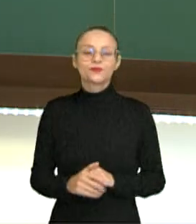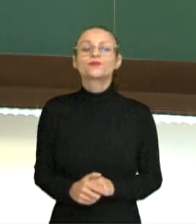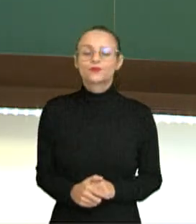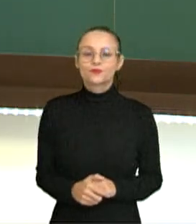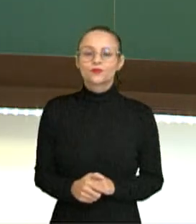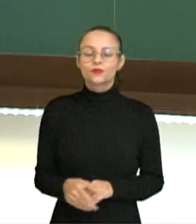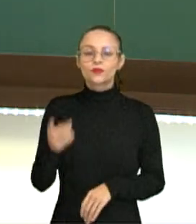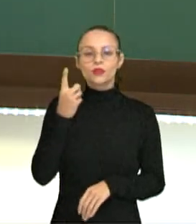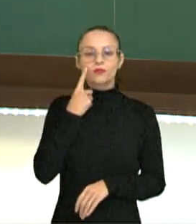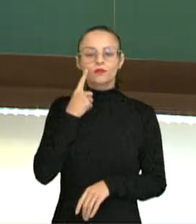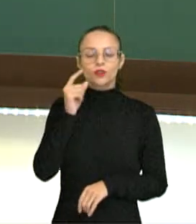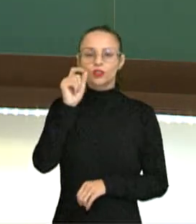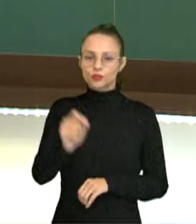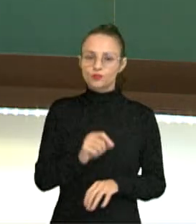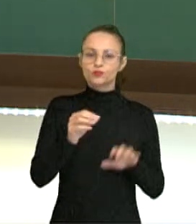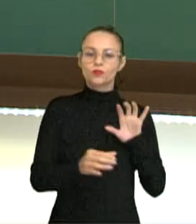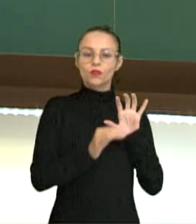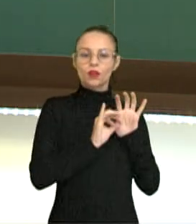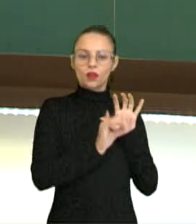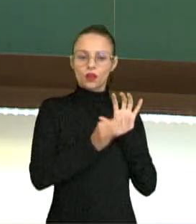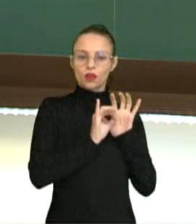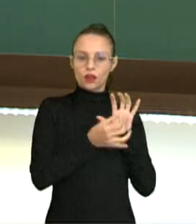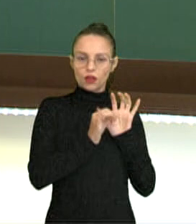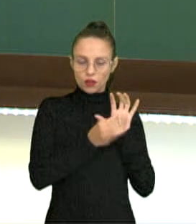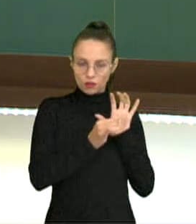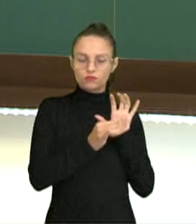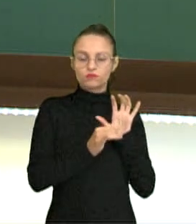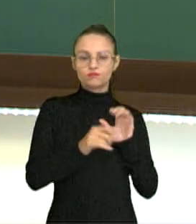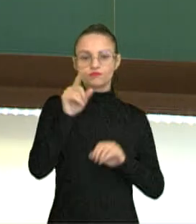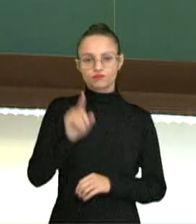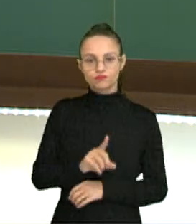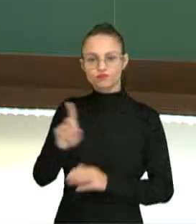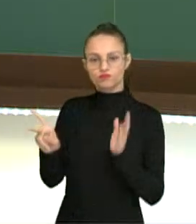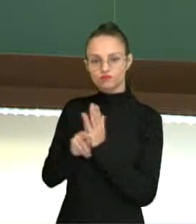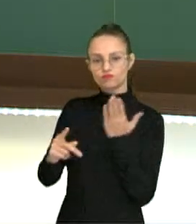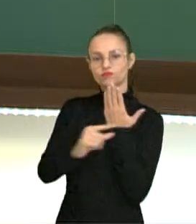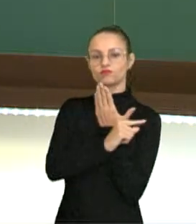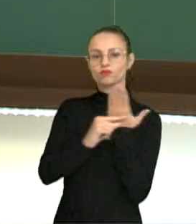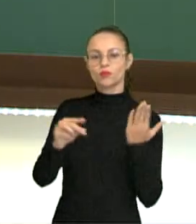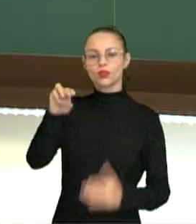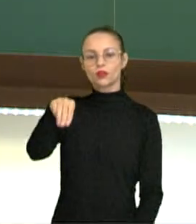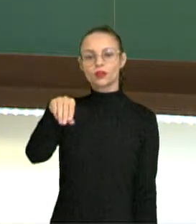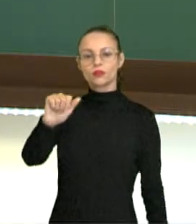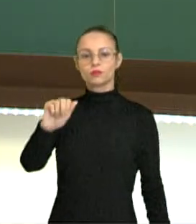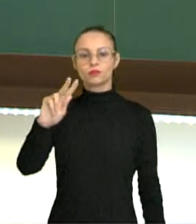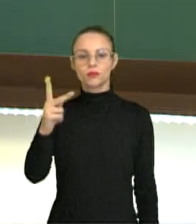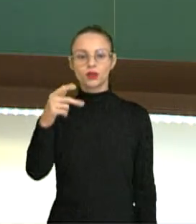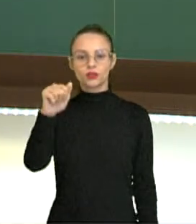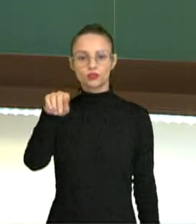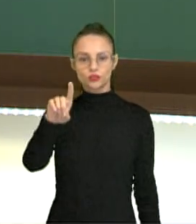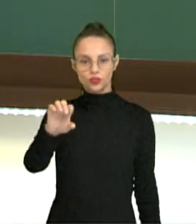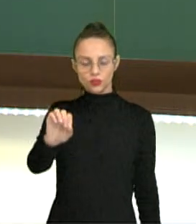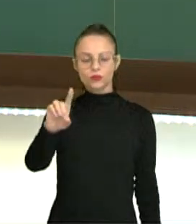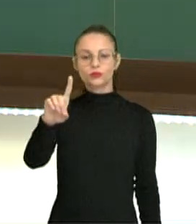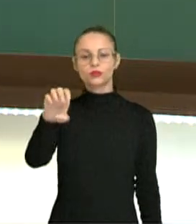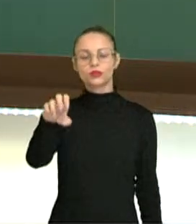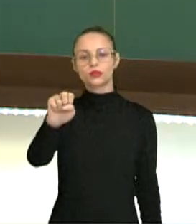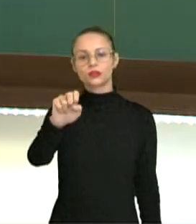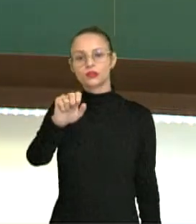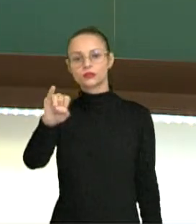Então, veja, um apólogo, esse de Machado de Assis, né? Nós vamos ler e analisar